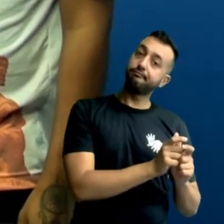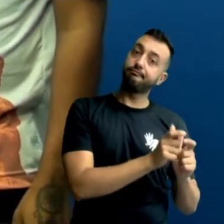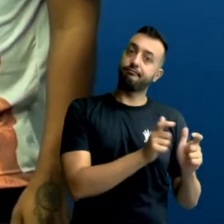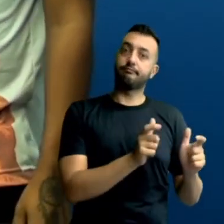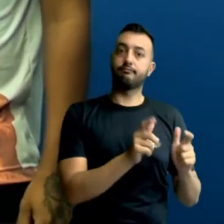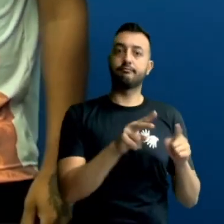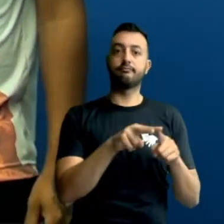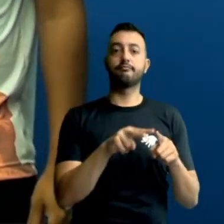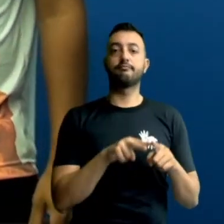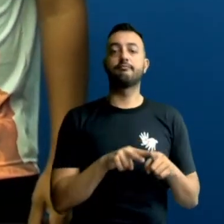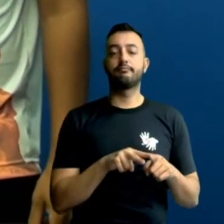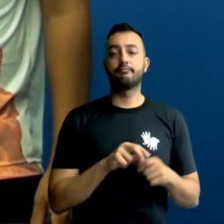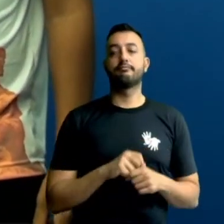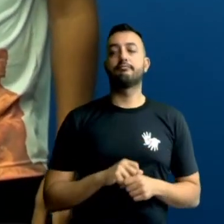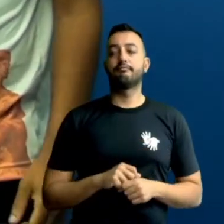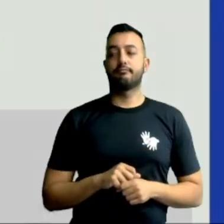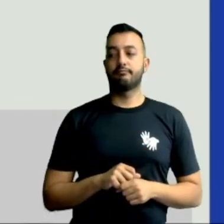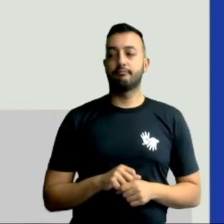vila.